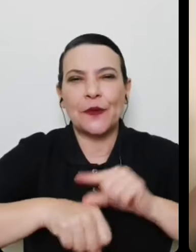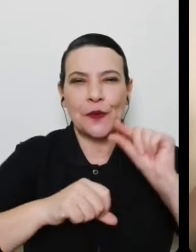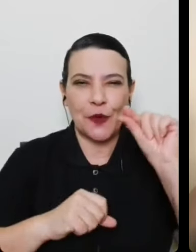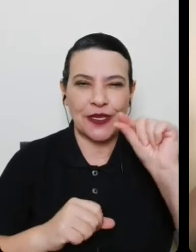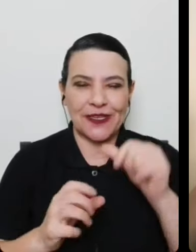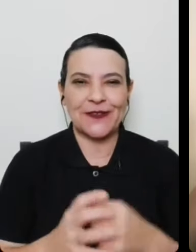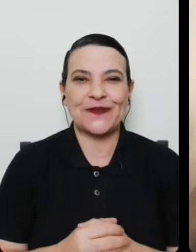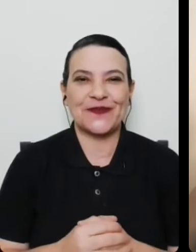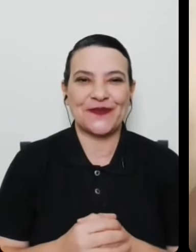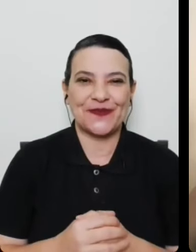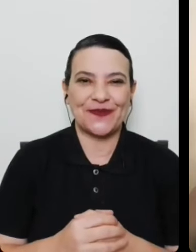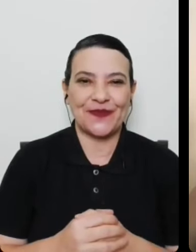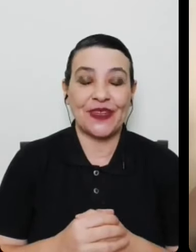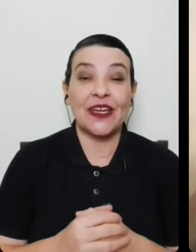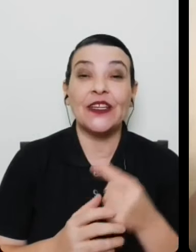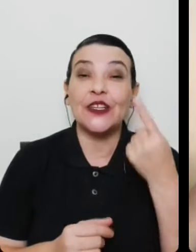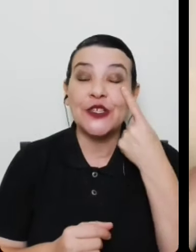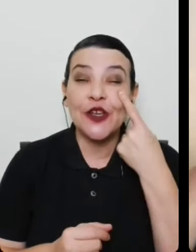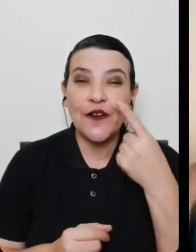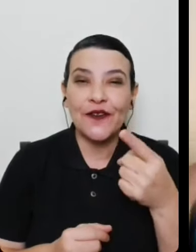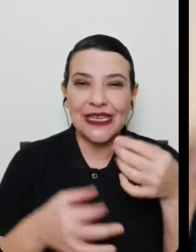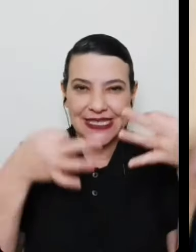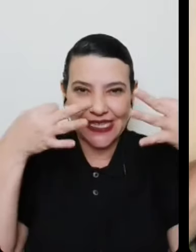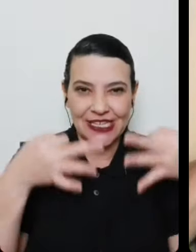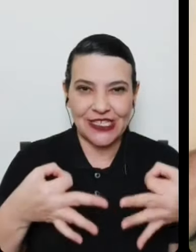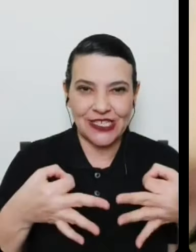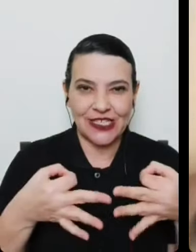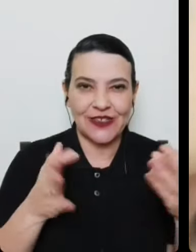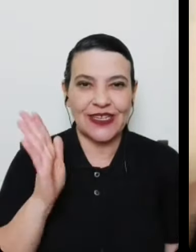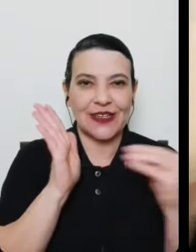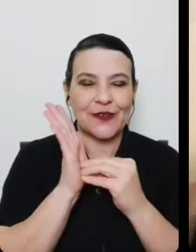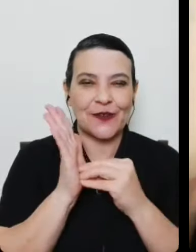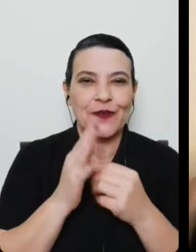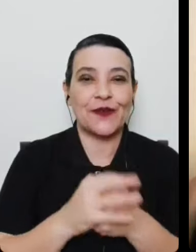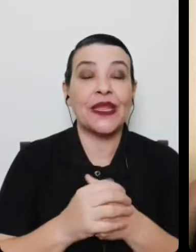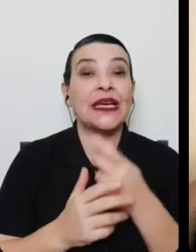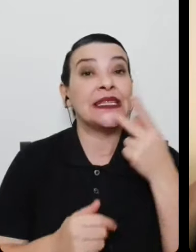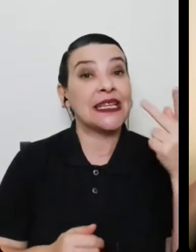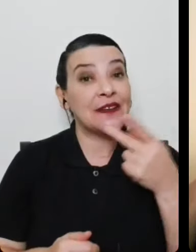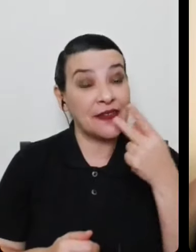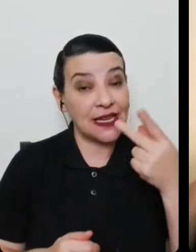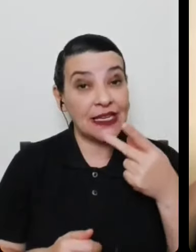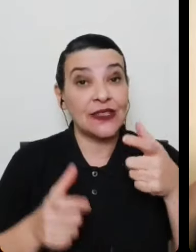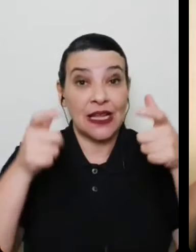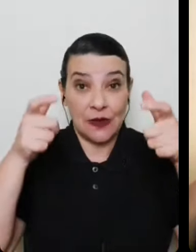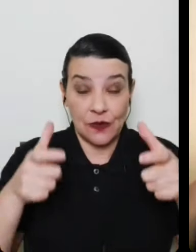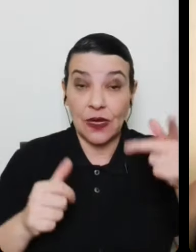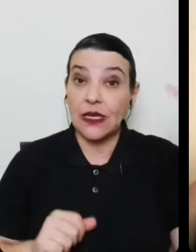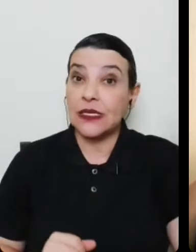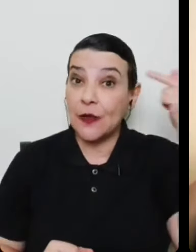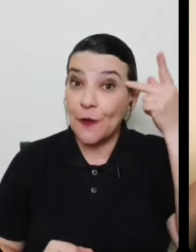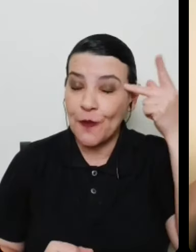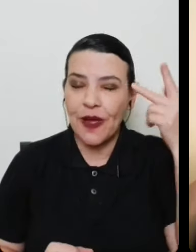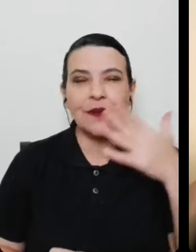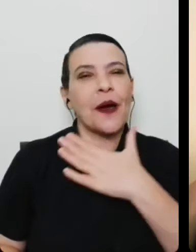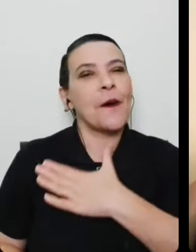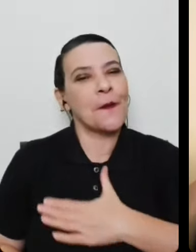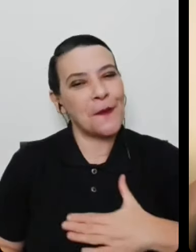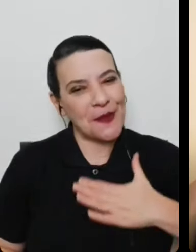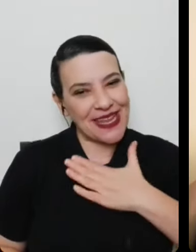só olhar aqui direitinho o que que ela colocou, né? Ela está dizendo aqui que ela é de São Paulo, né? Mas que vai ser um prazer te